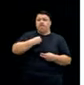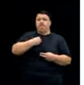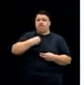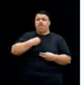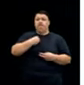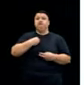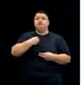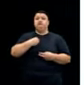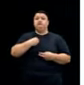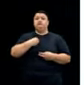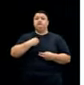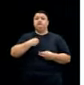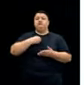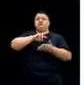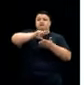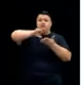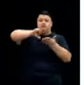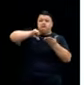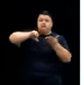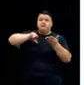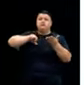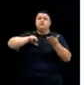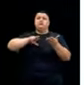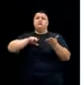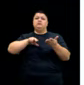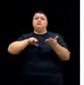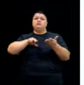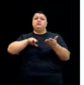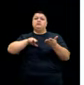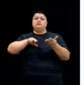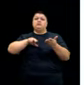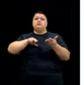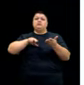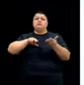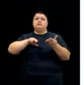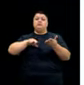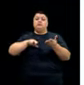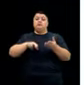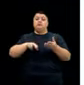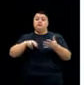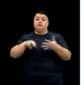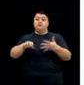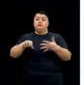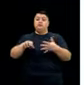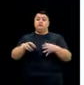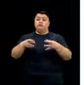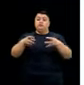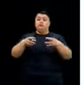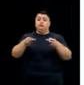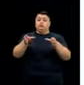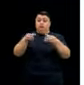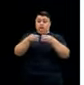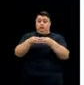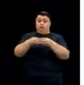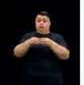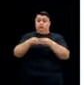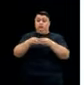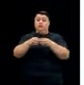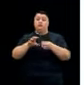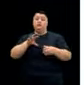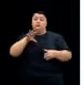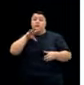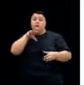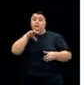os plateumintos, nematóides, cordatos, do reino animal aí, são triblásticos. Eles